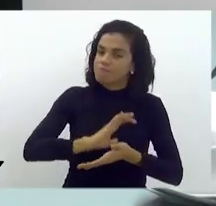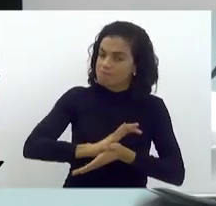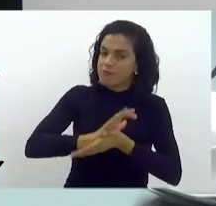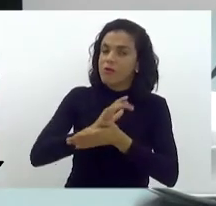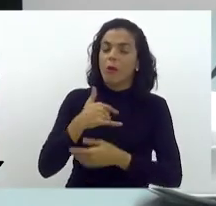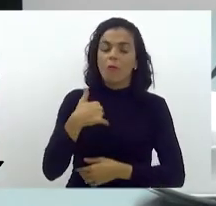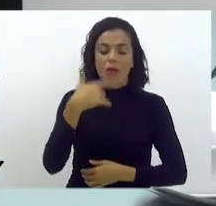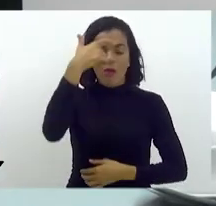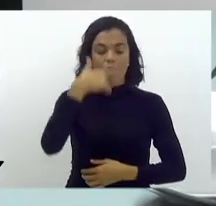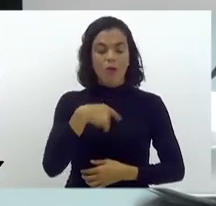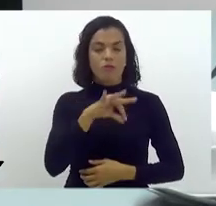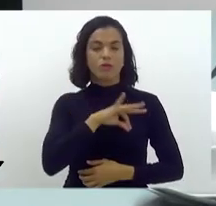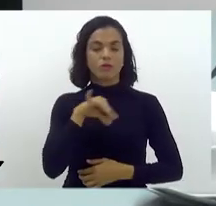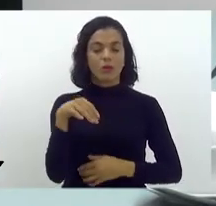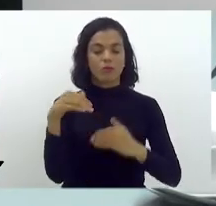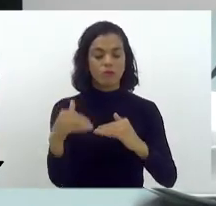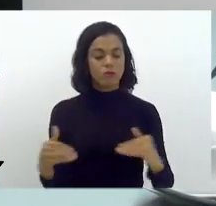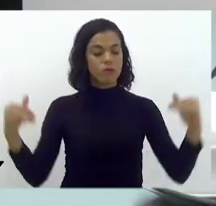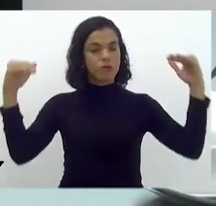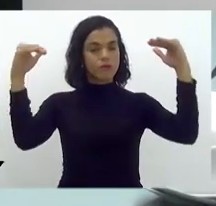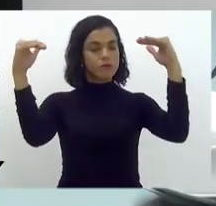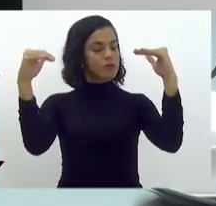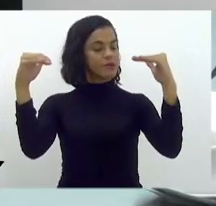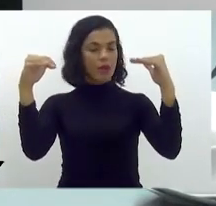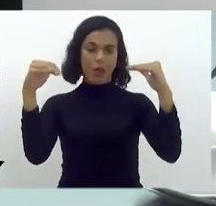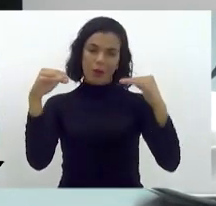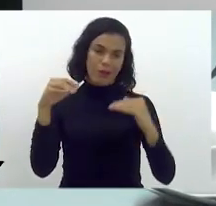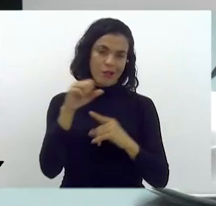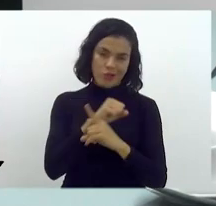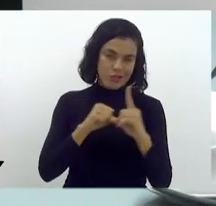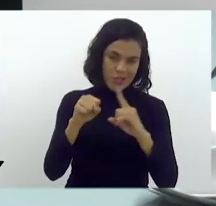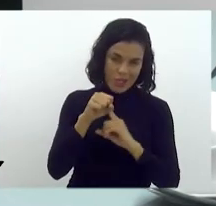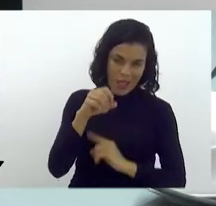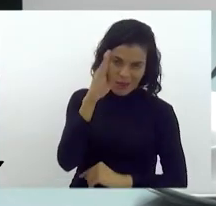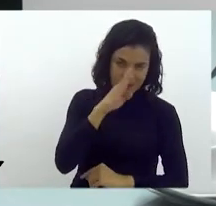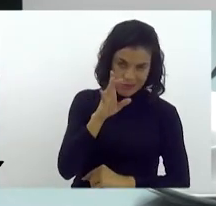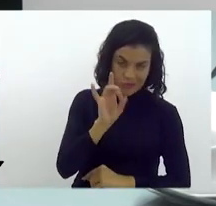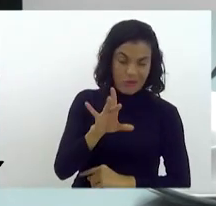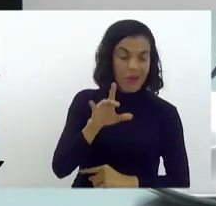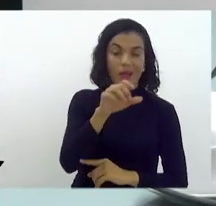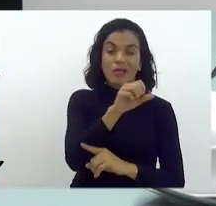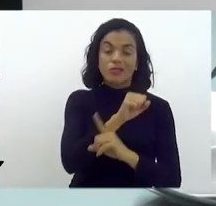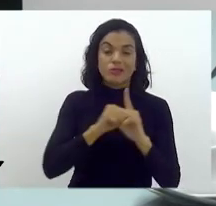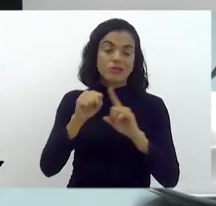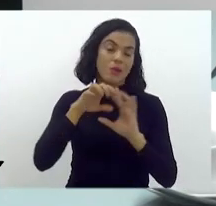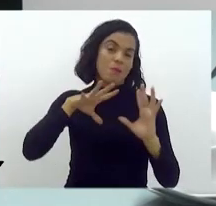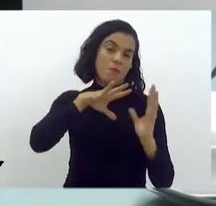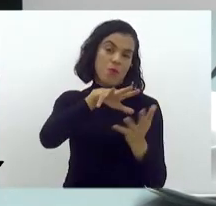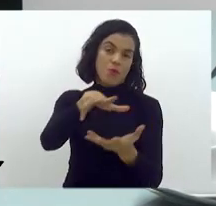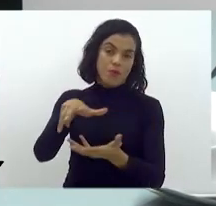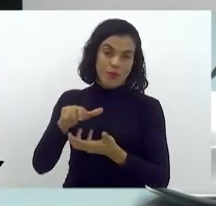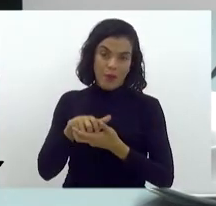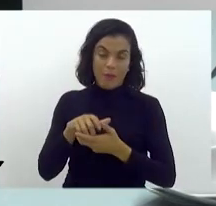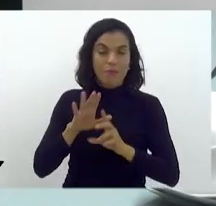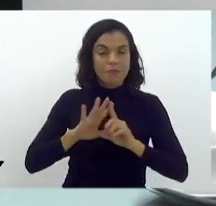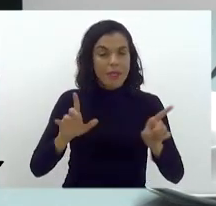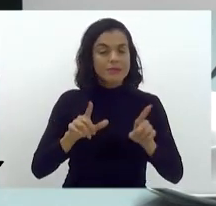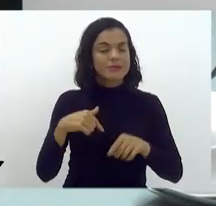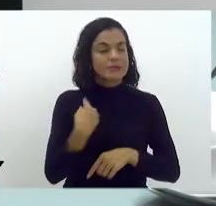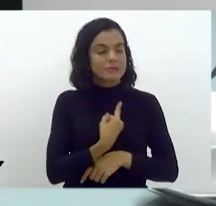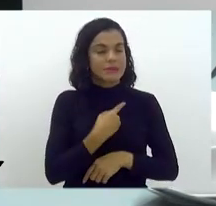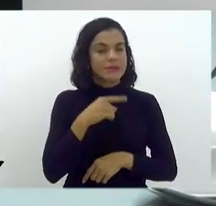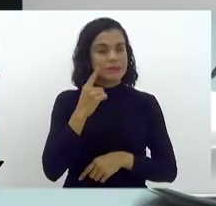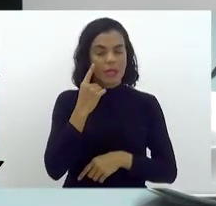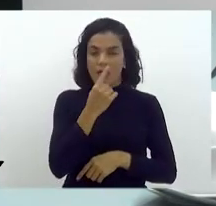superioridade que existe na sociedade brasileira na sociedade Mundial mas acho que a gente tem que começar hoje ao olhar né